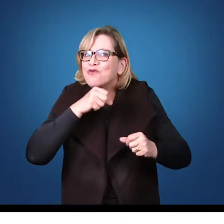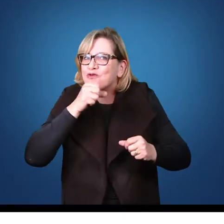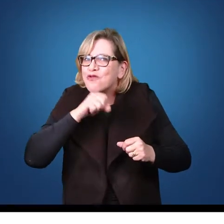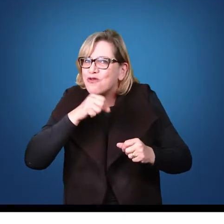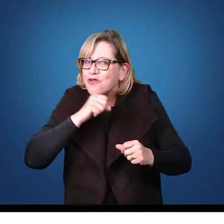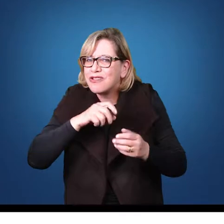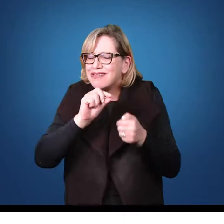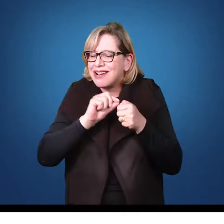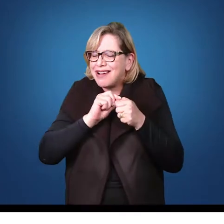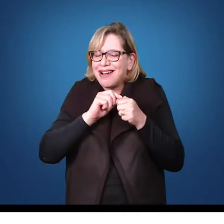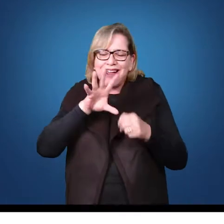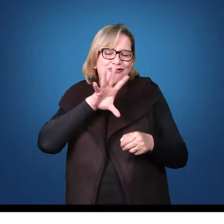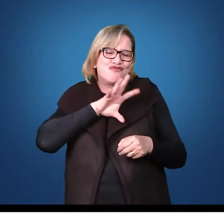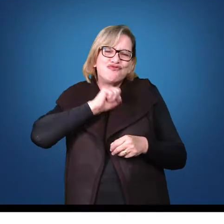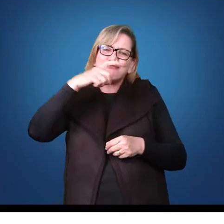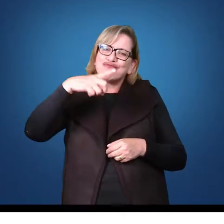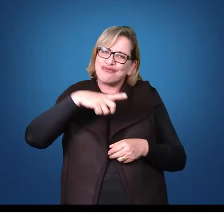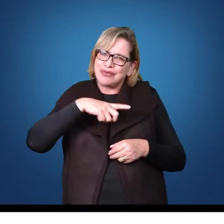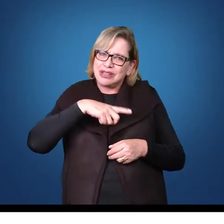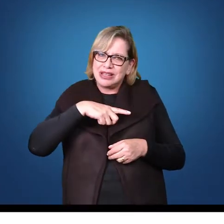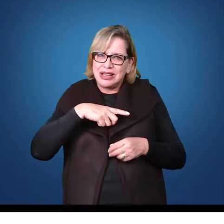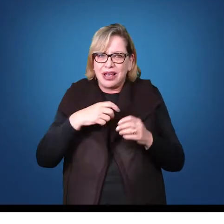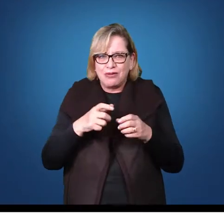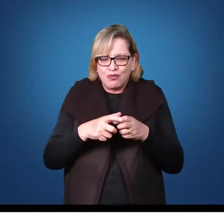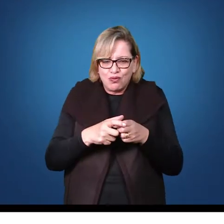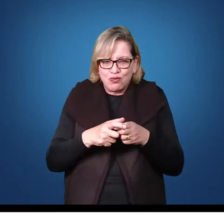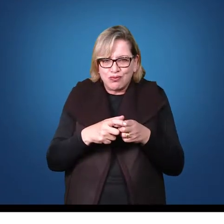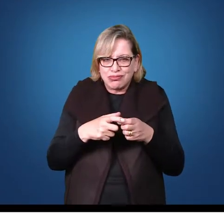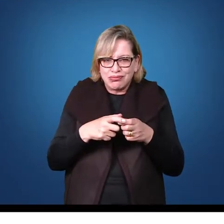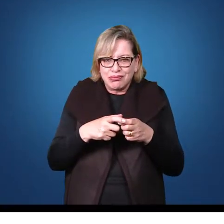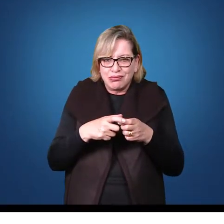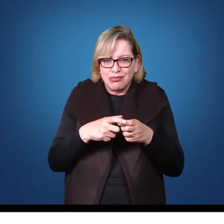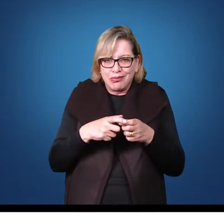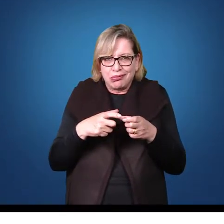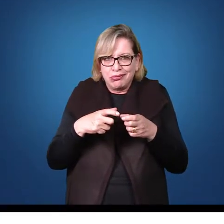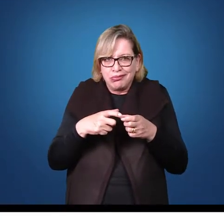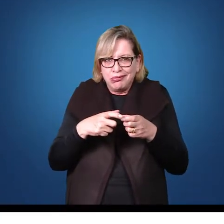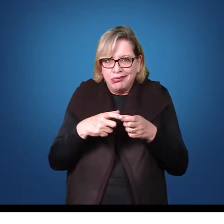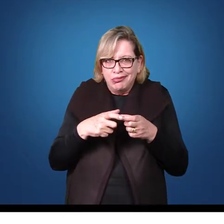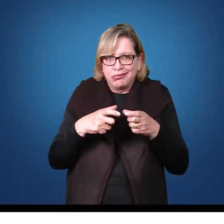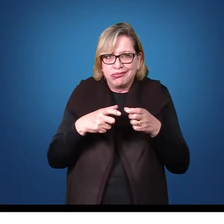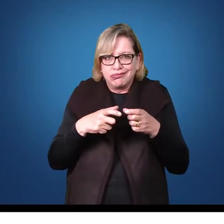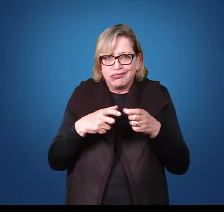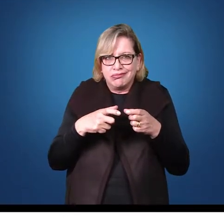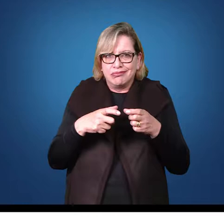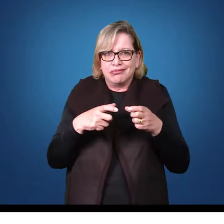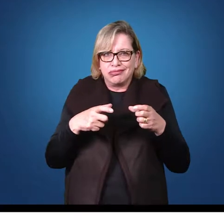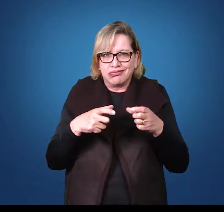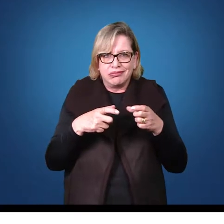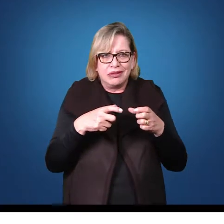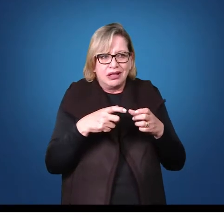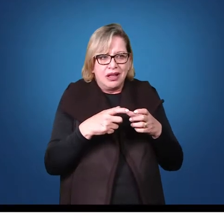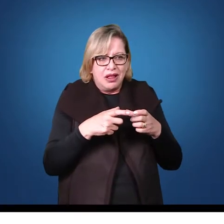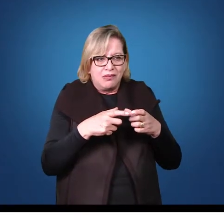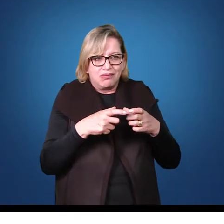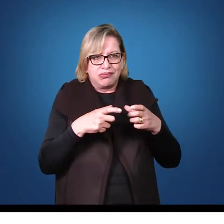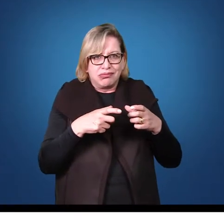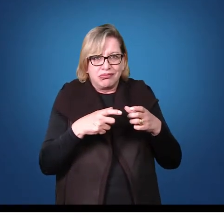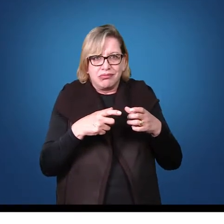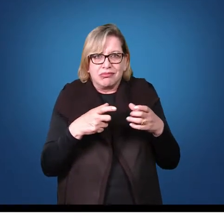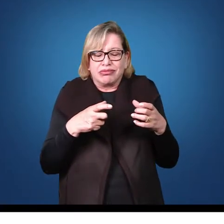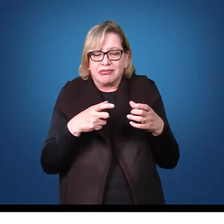com muito amor. E o rabanete foi crescendo. Foi crescendo, vovô. Aquilo lá foi